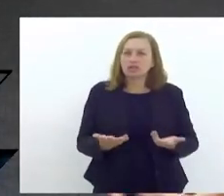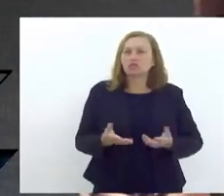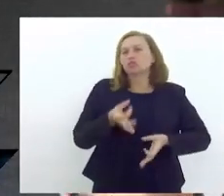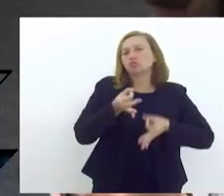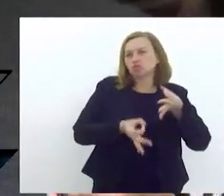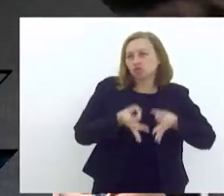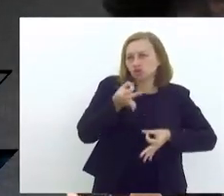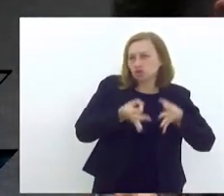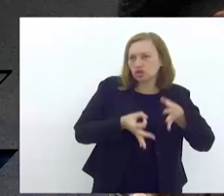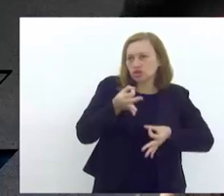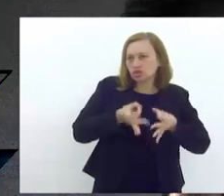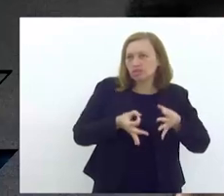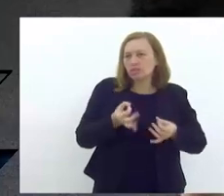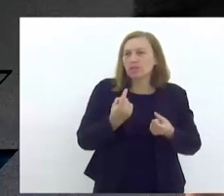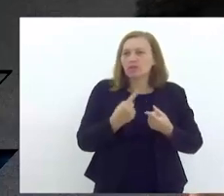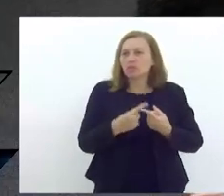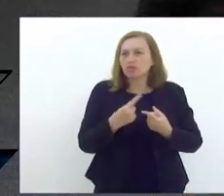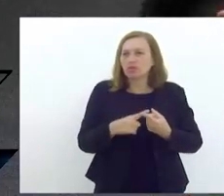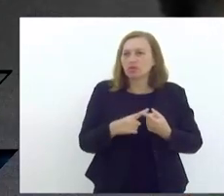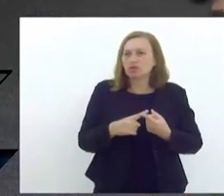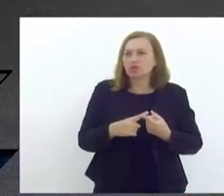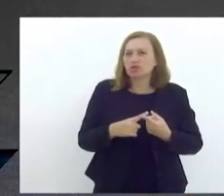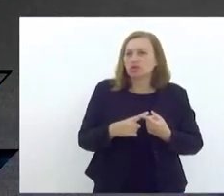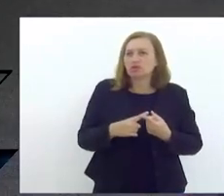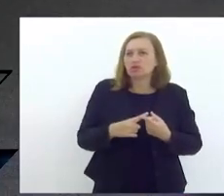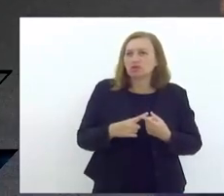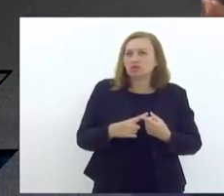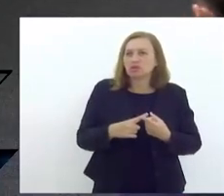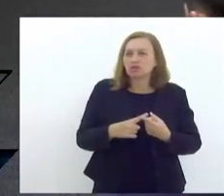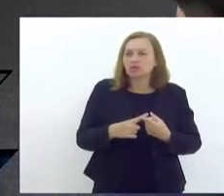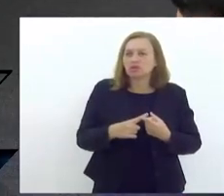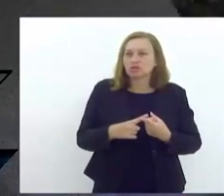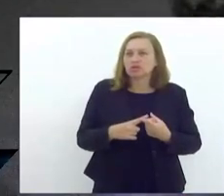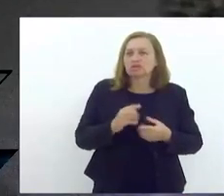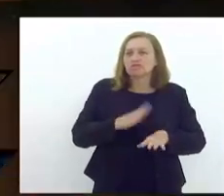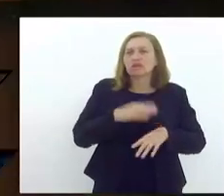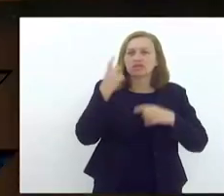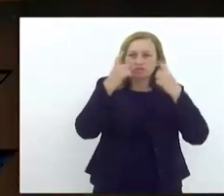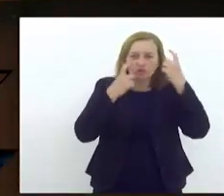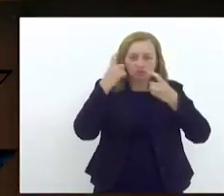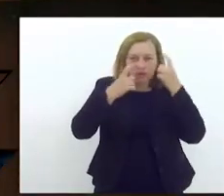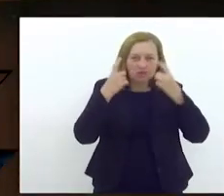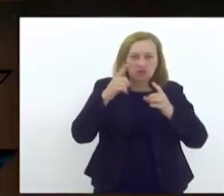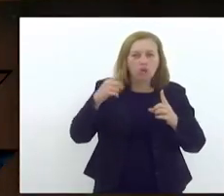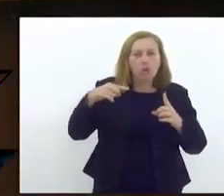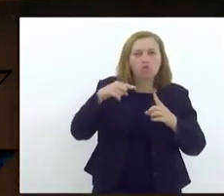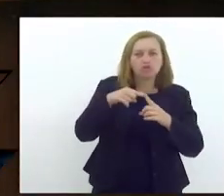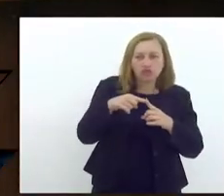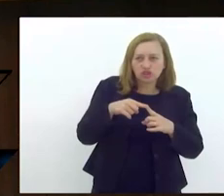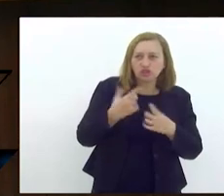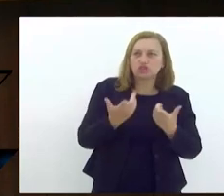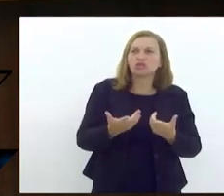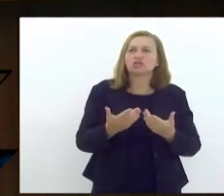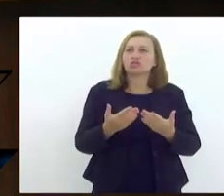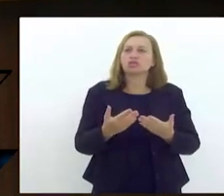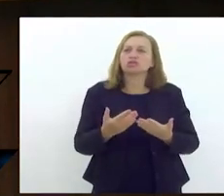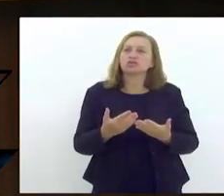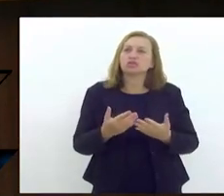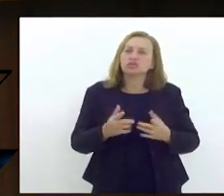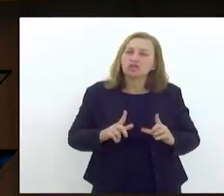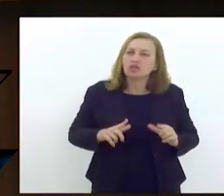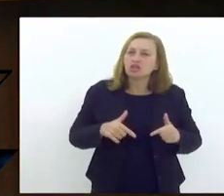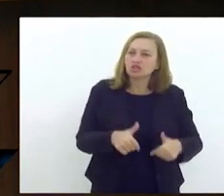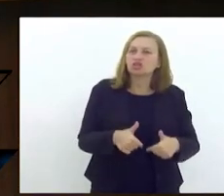de justiça porque aqueles que mais se preocuparam de forma mais objetiva que encararam como